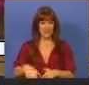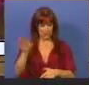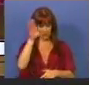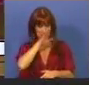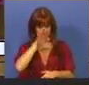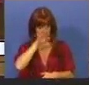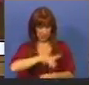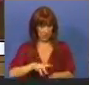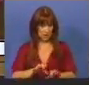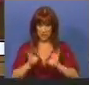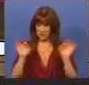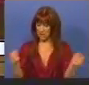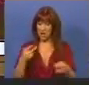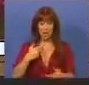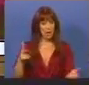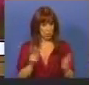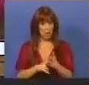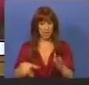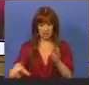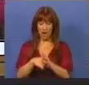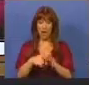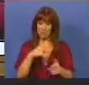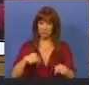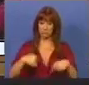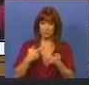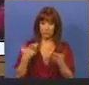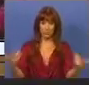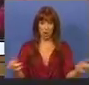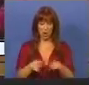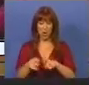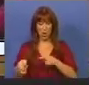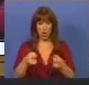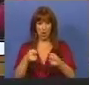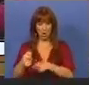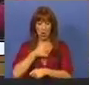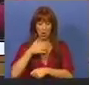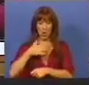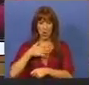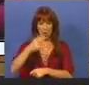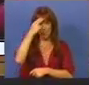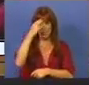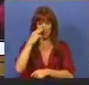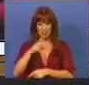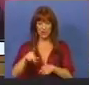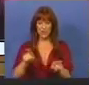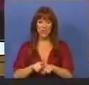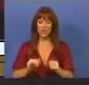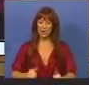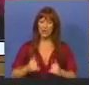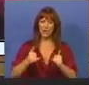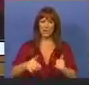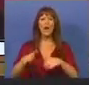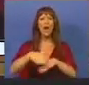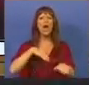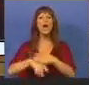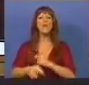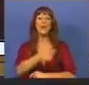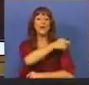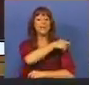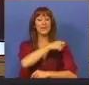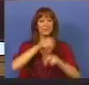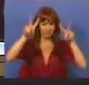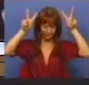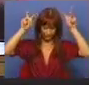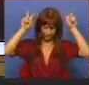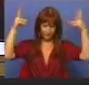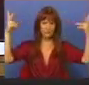Se, como reconhece a própria lei, a gestão do património histórico passará a ser feita em nome,